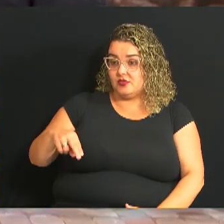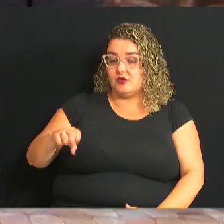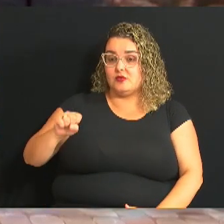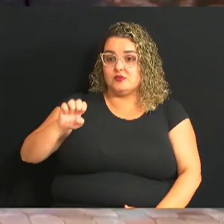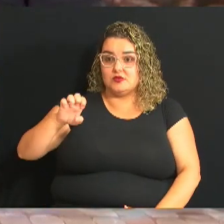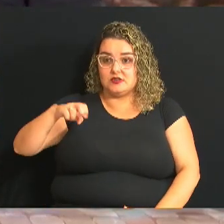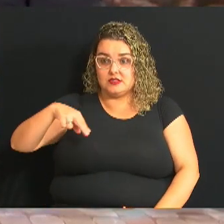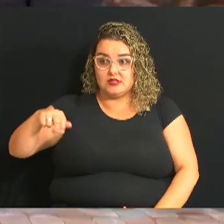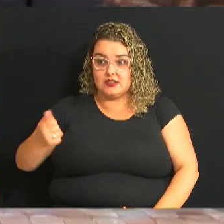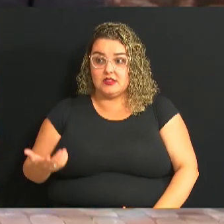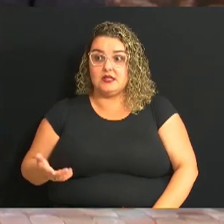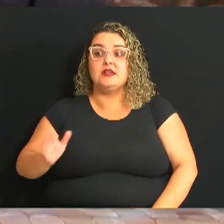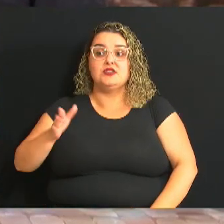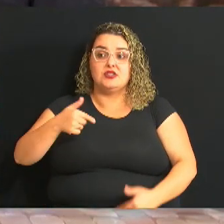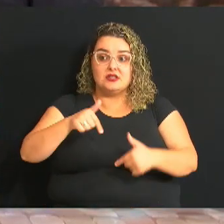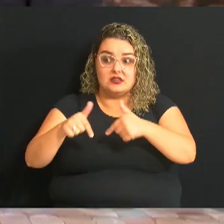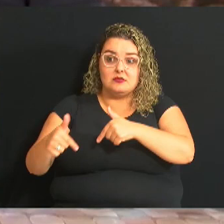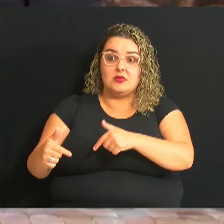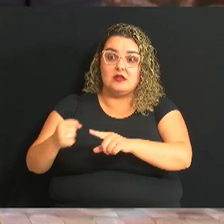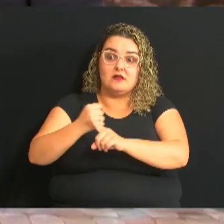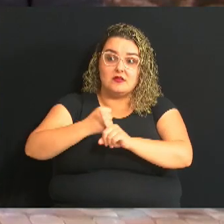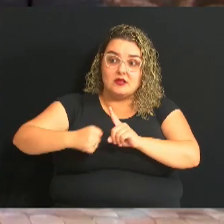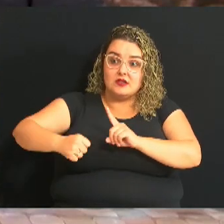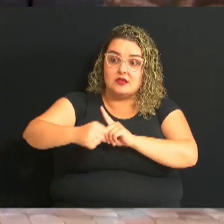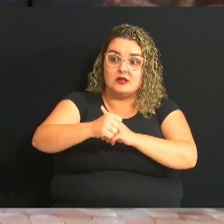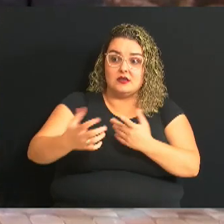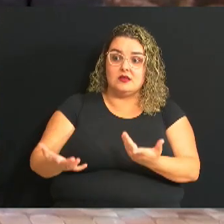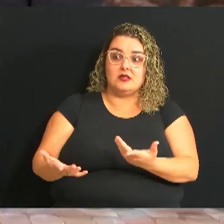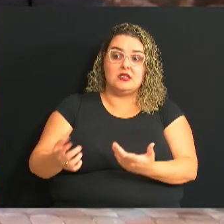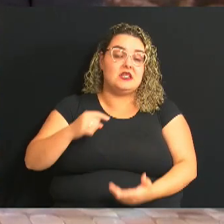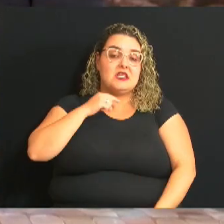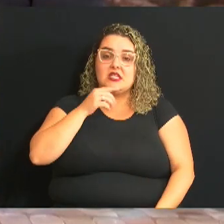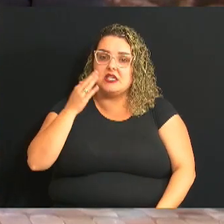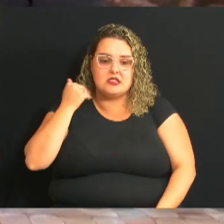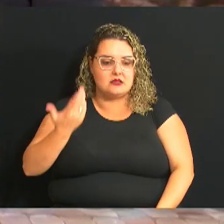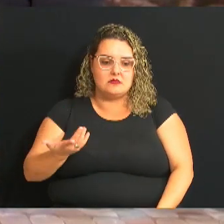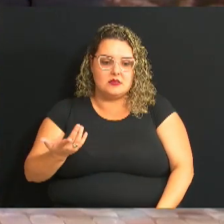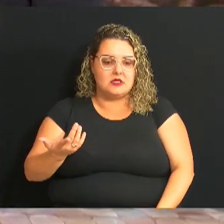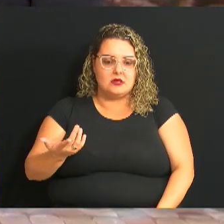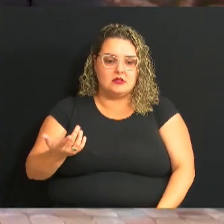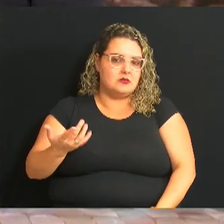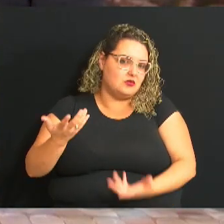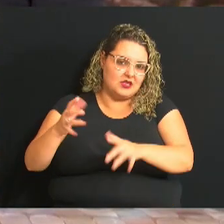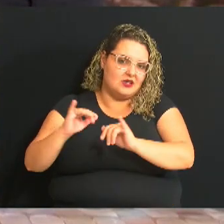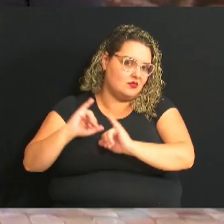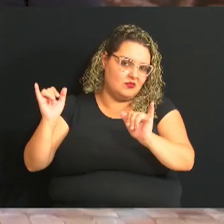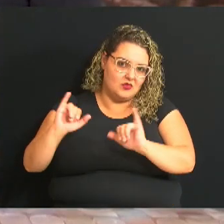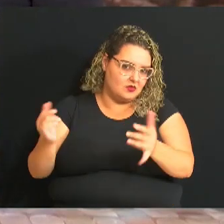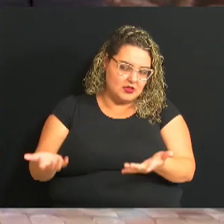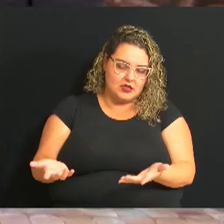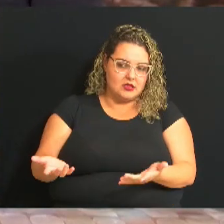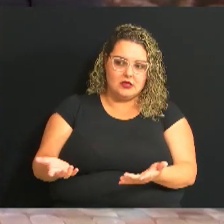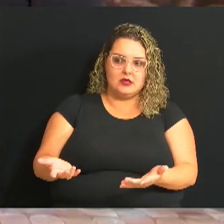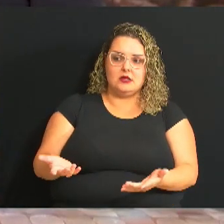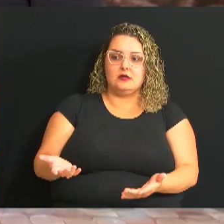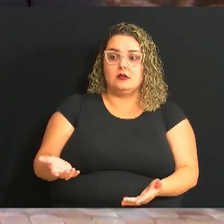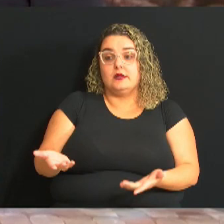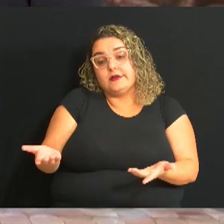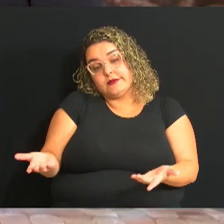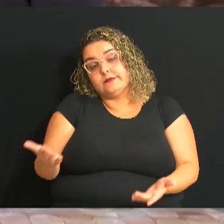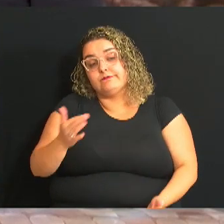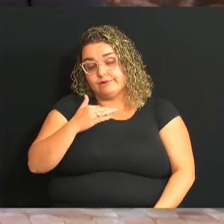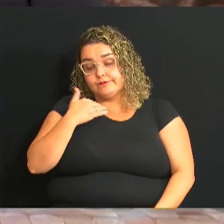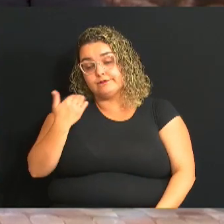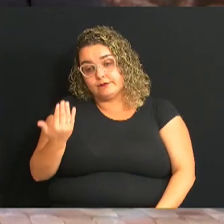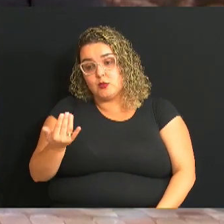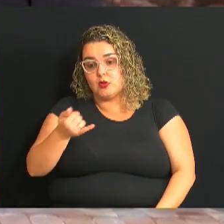sociais e ninguém sabia, porque ele não queria isso como propaganda, né? Quer dizer, um negócio muito legal. E aí ele faleceu,